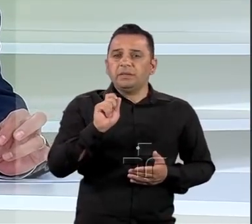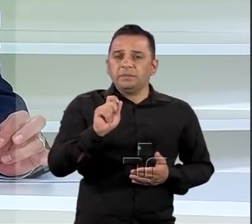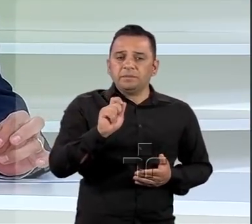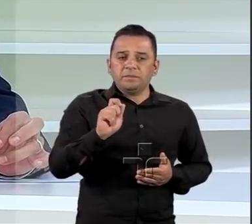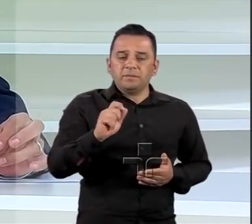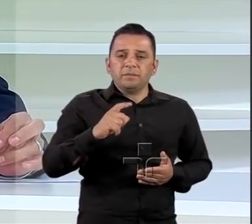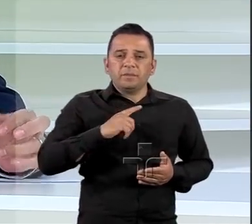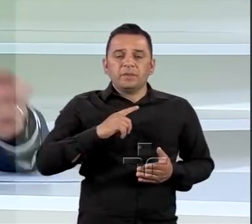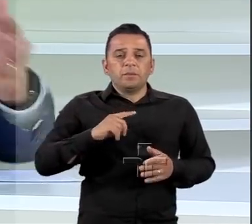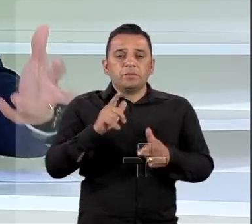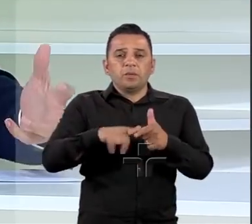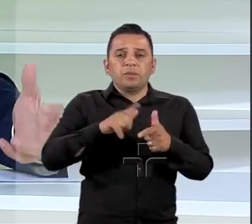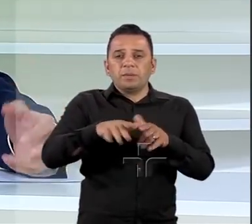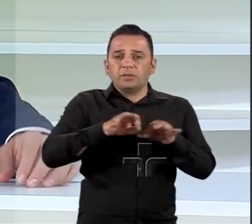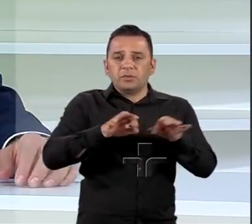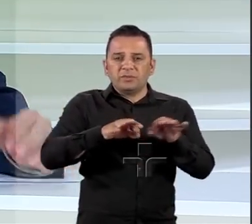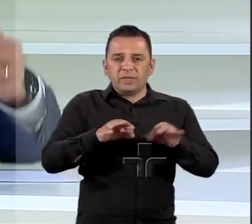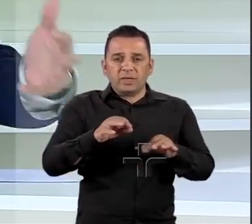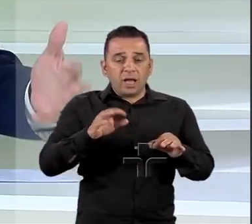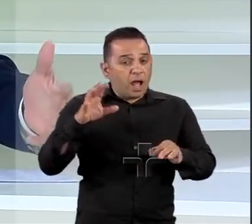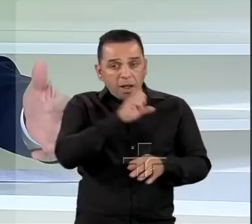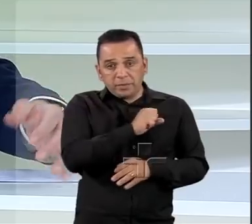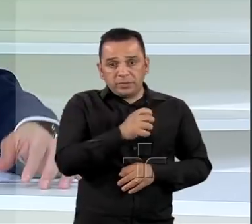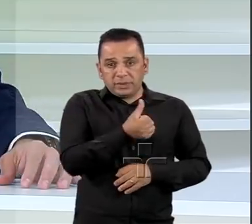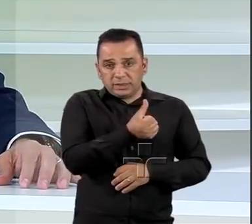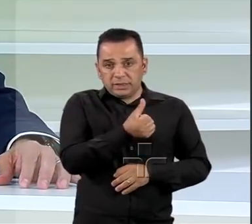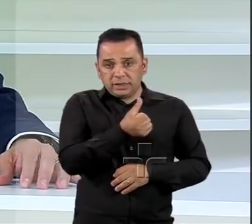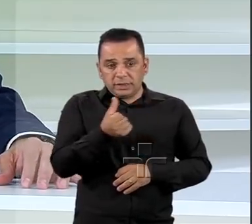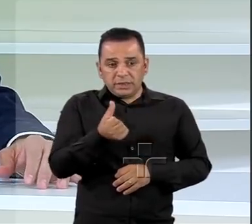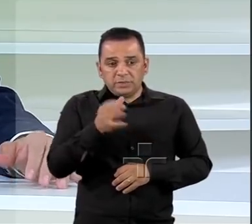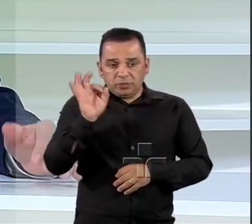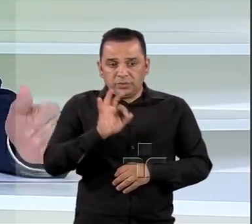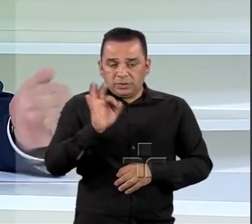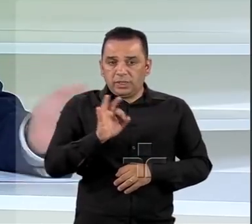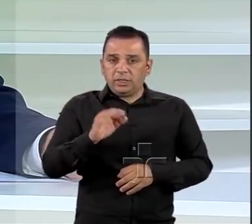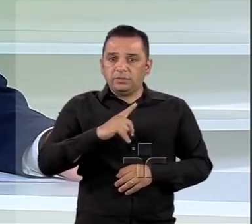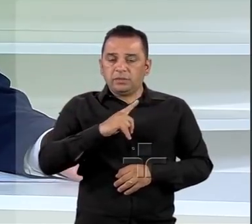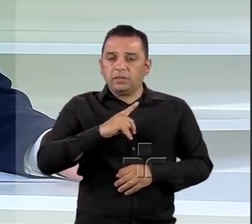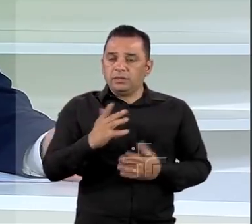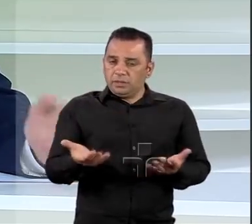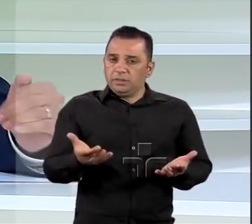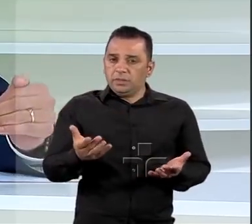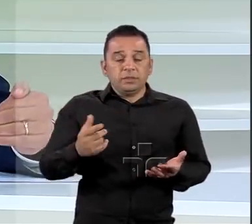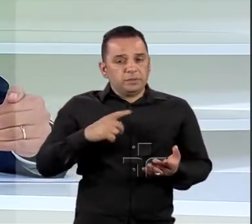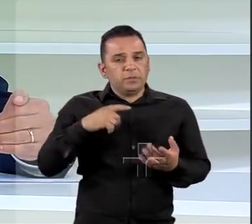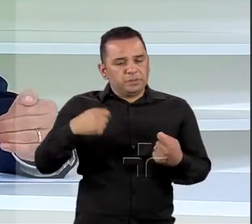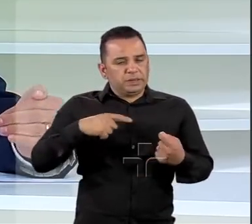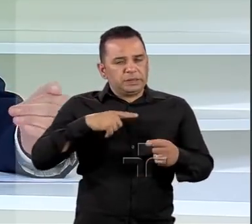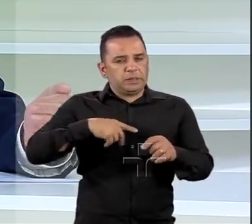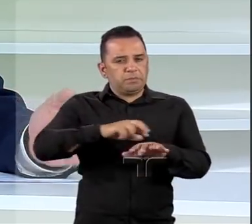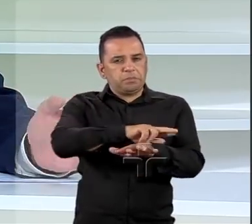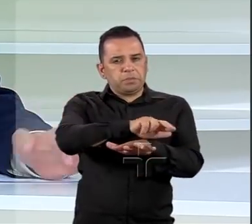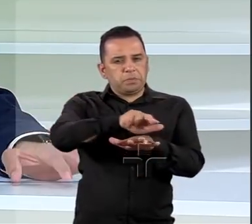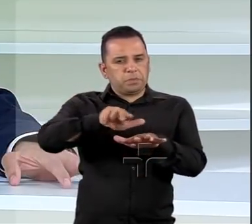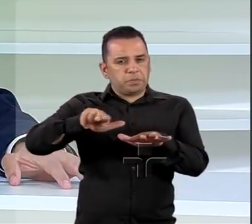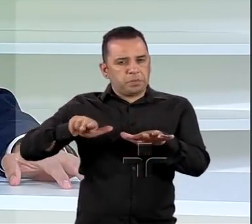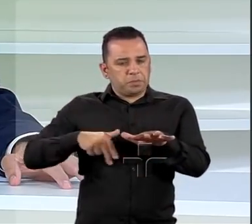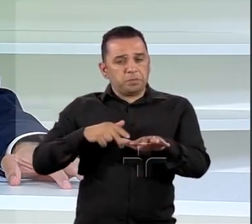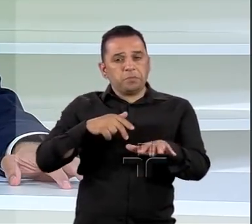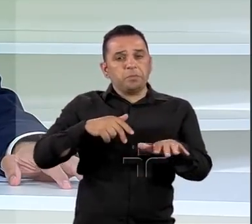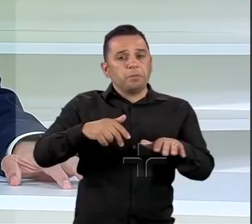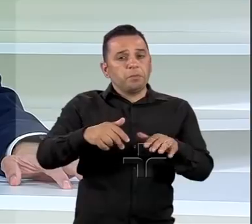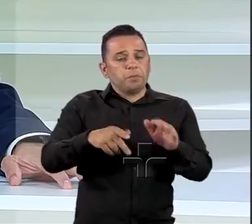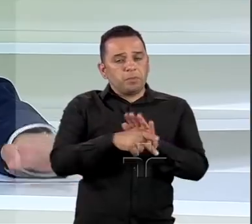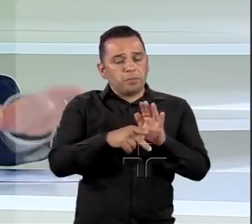63%. Então, a ideia é nós avançarmos pela multidisciplinaridade, a multiprofissionalidade na